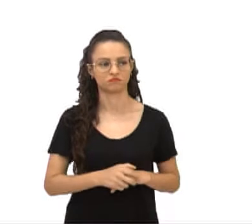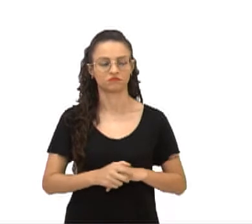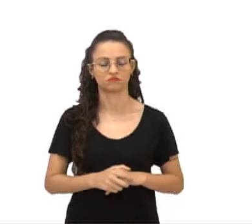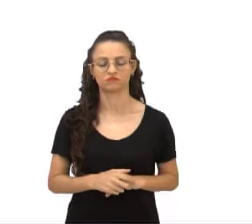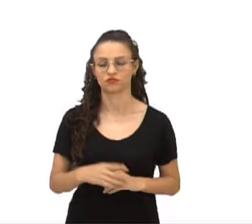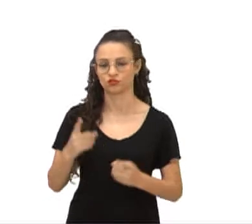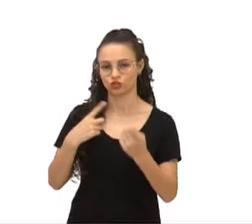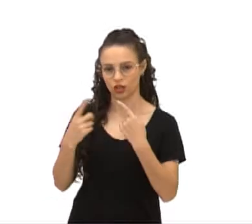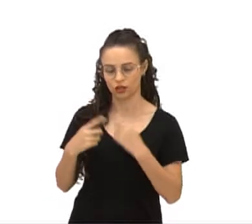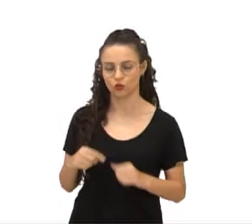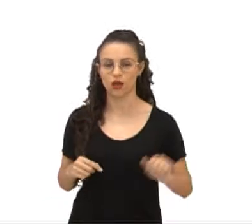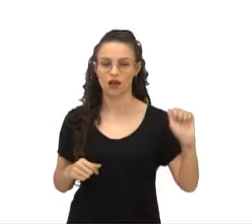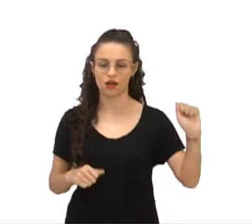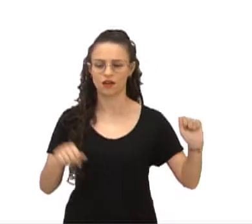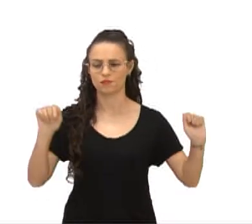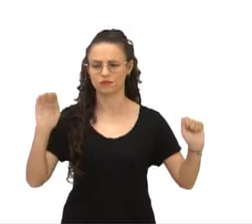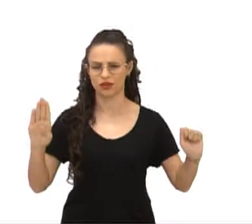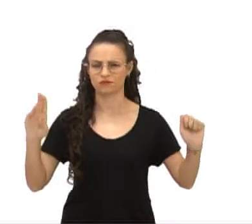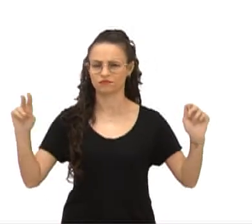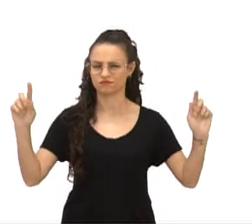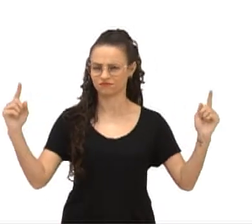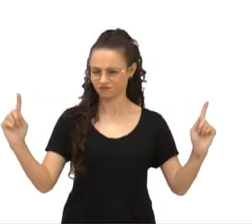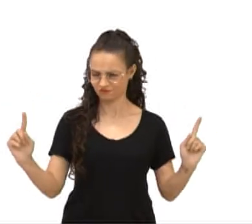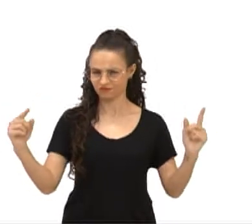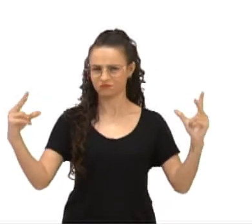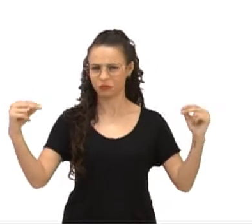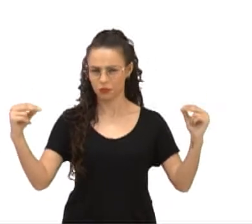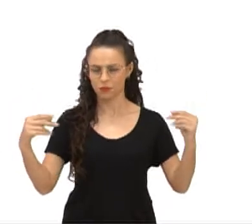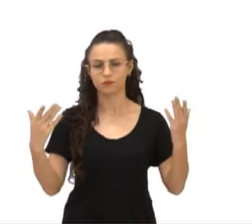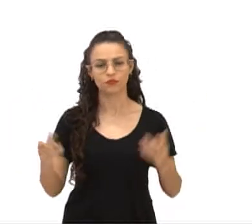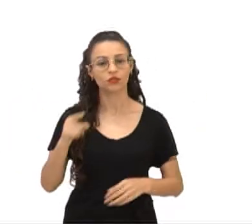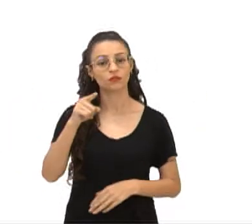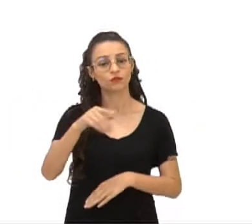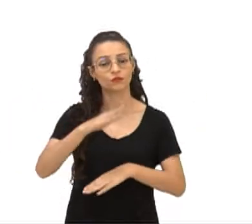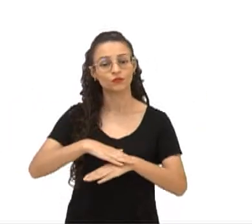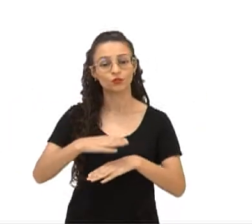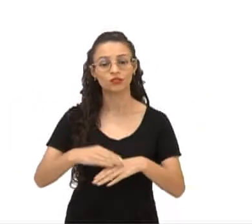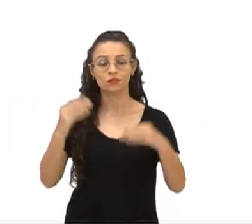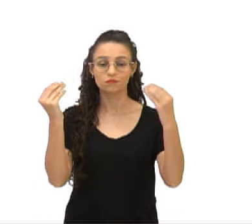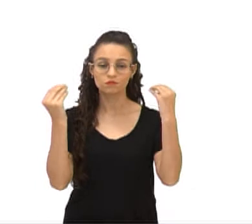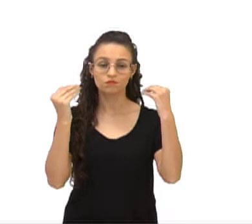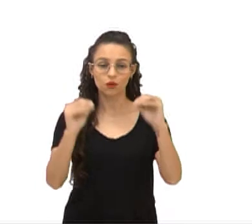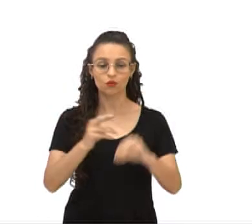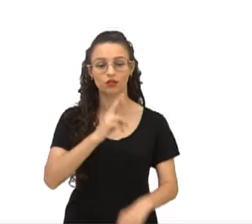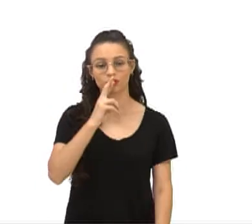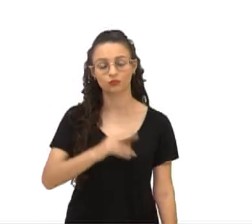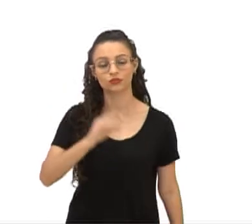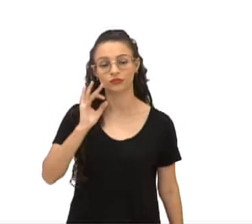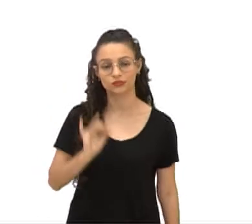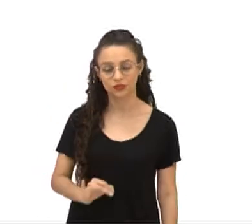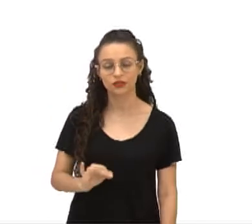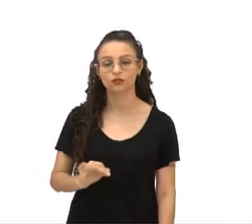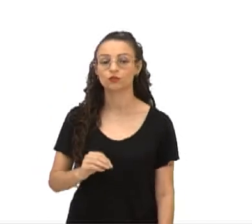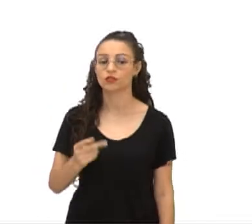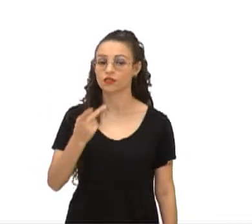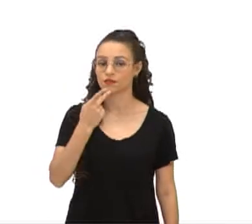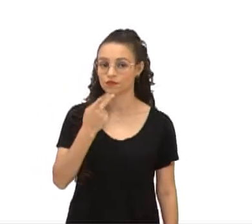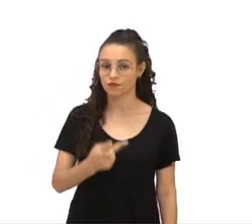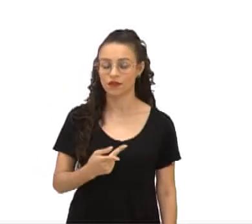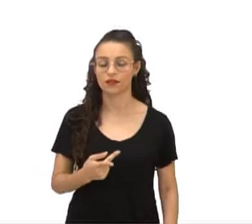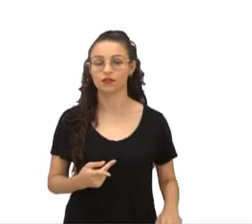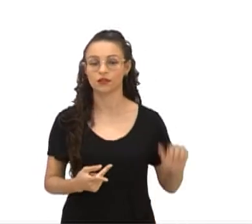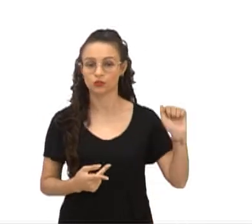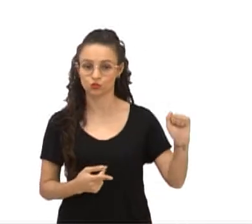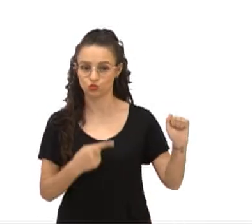diálogo entre a pessoa a e a pessoa B vocês terão que completar a lacuna que seria a sala da